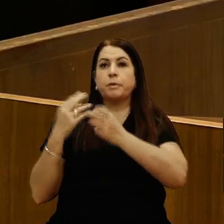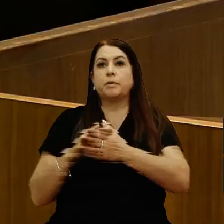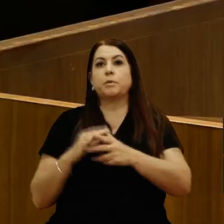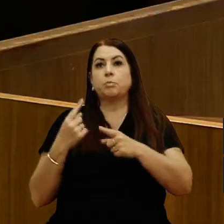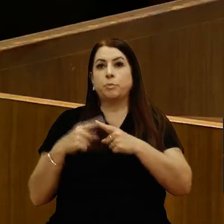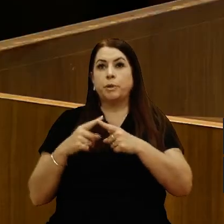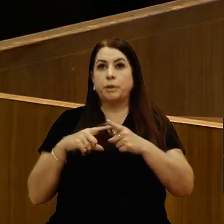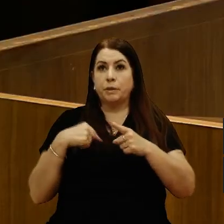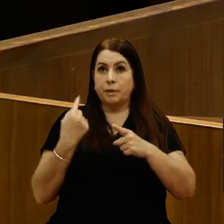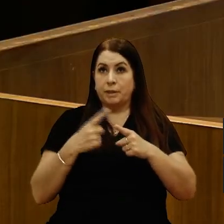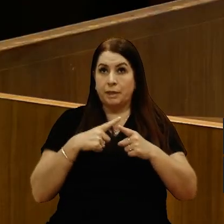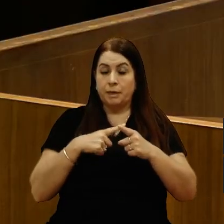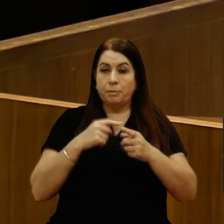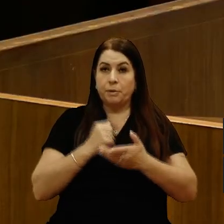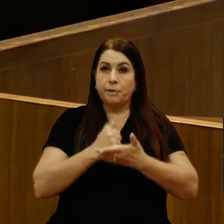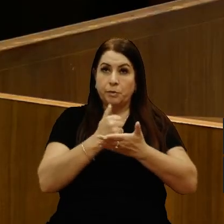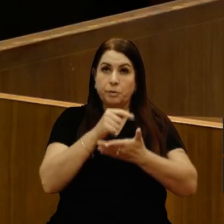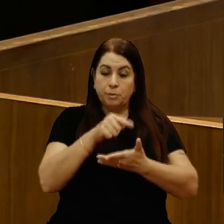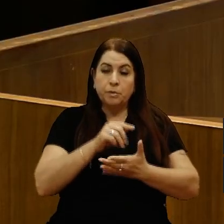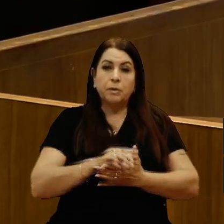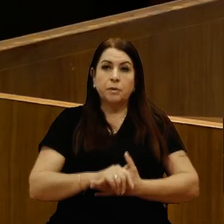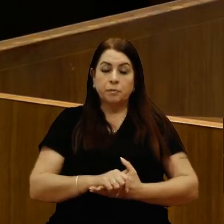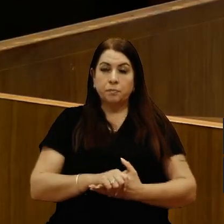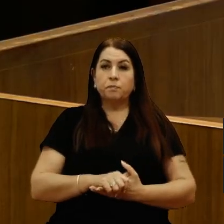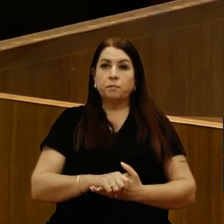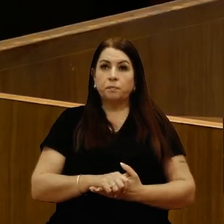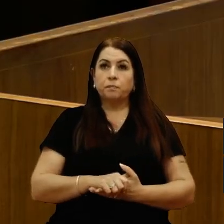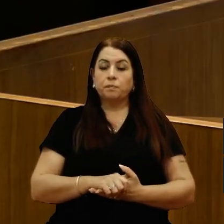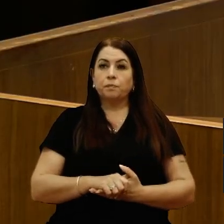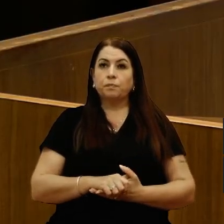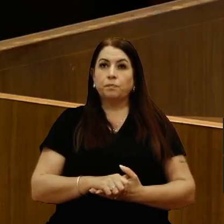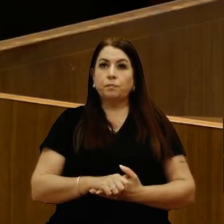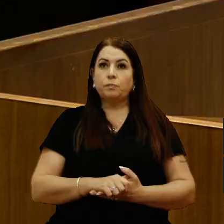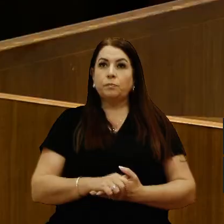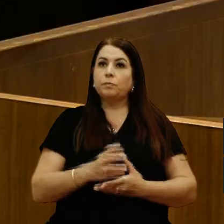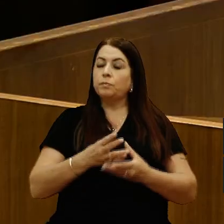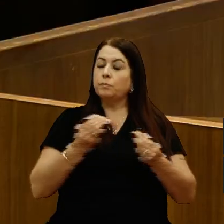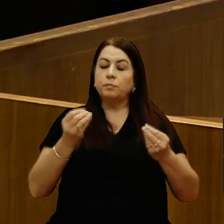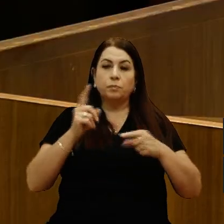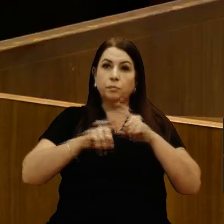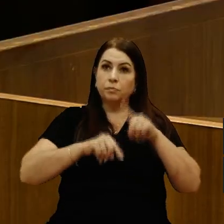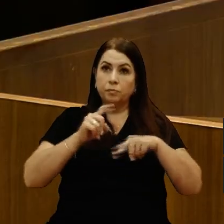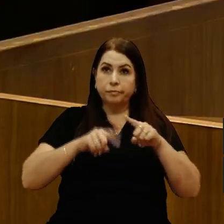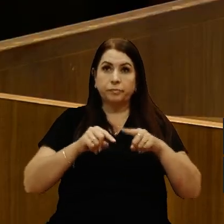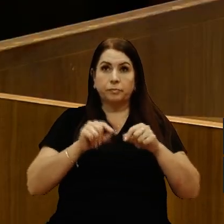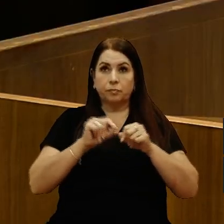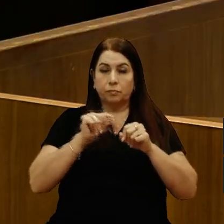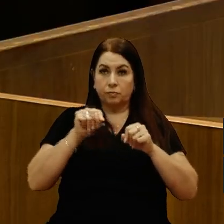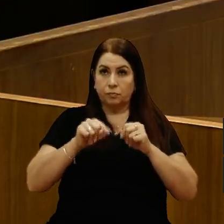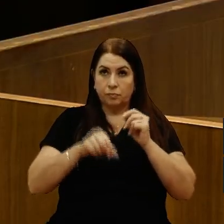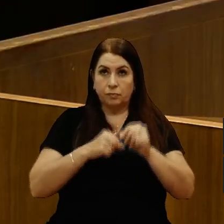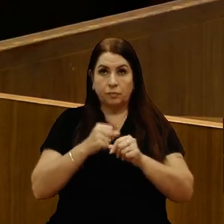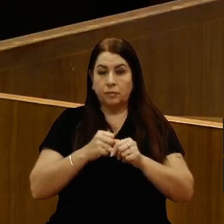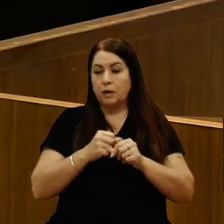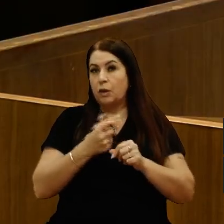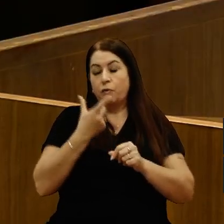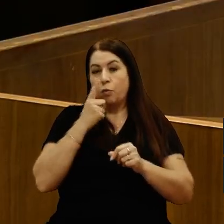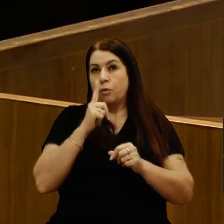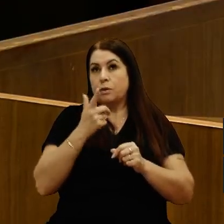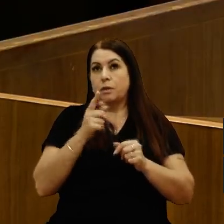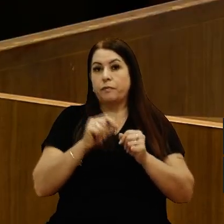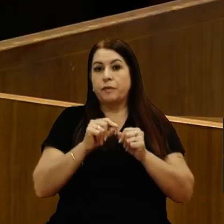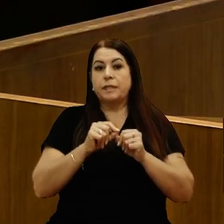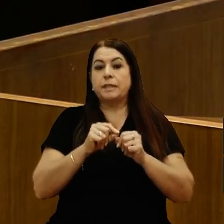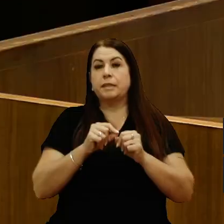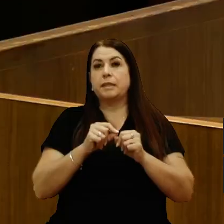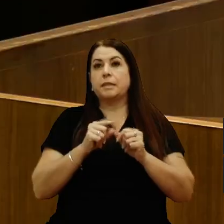porque nós temos assessoria para isso. Foram muitas atividades feitas esse ano. Eu não vou poder fazer